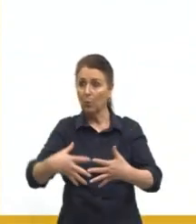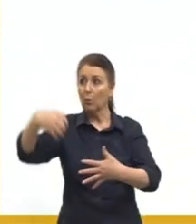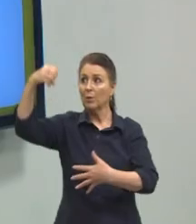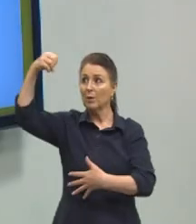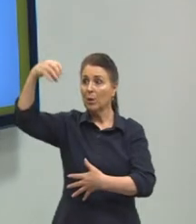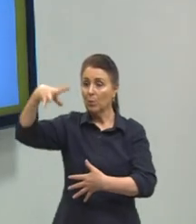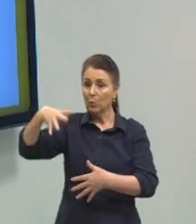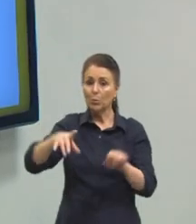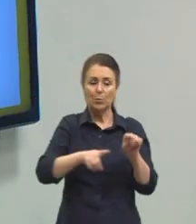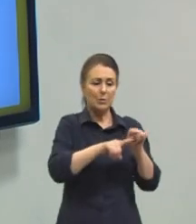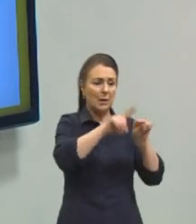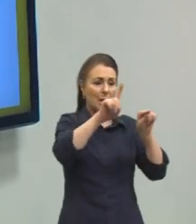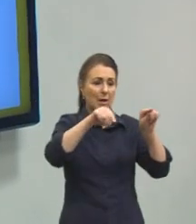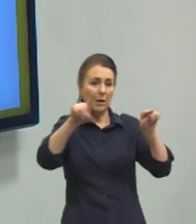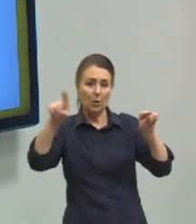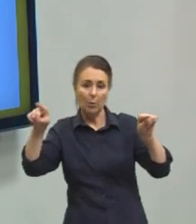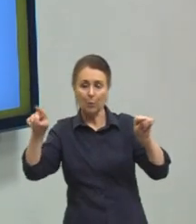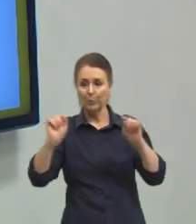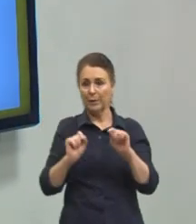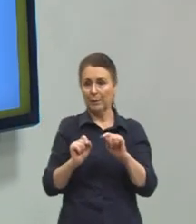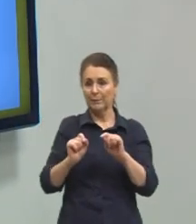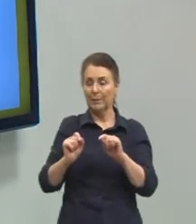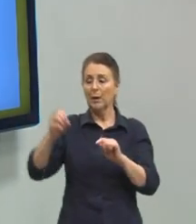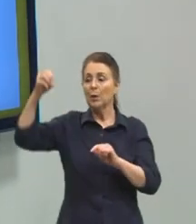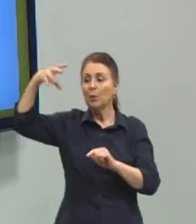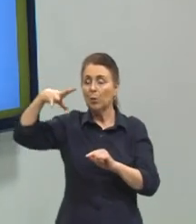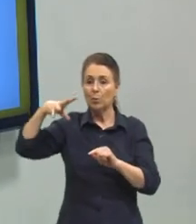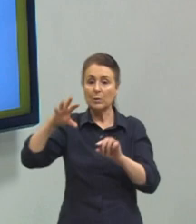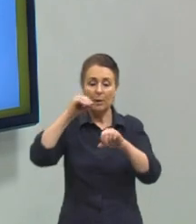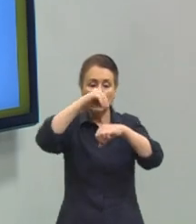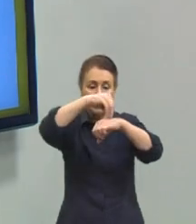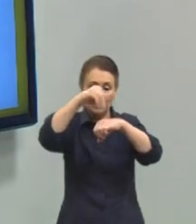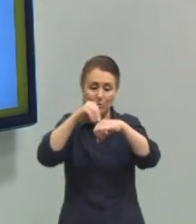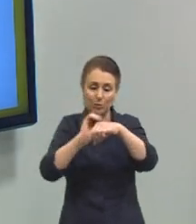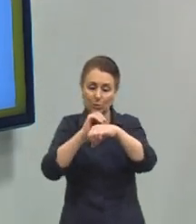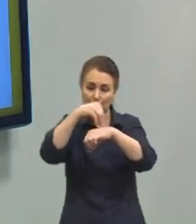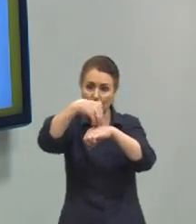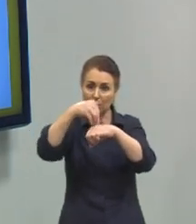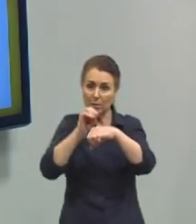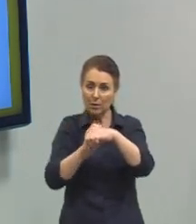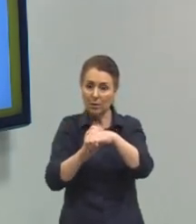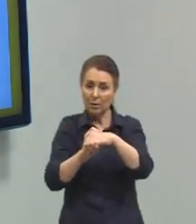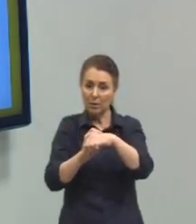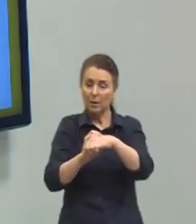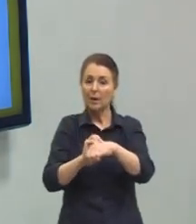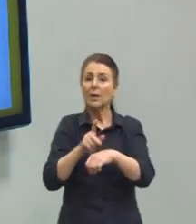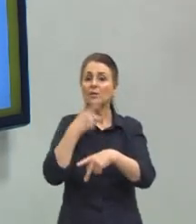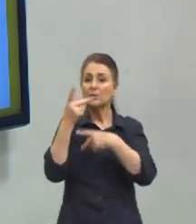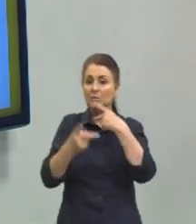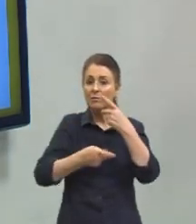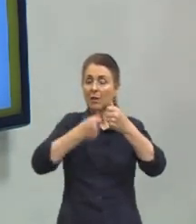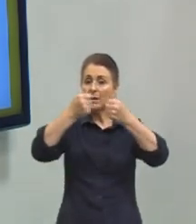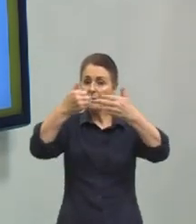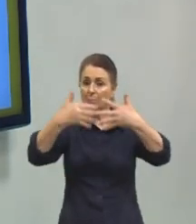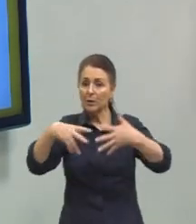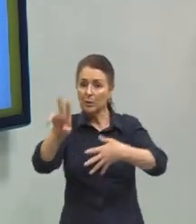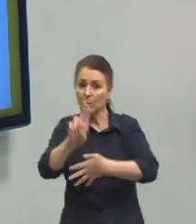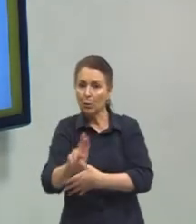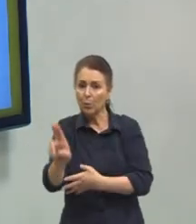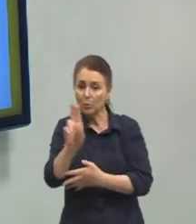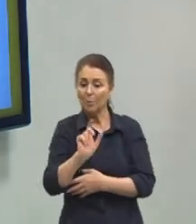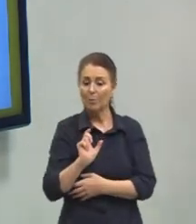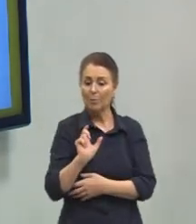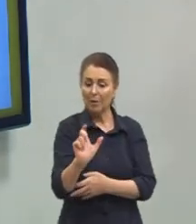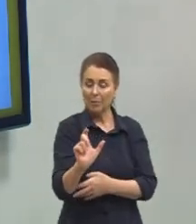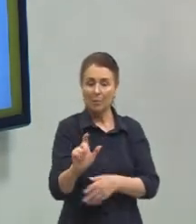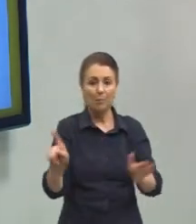tanto onda quanto partícula e quando ela é partícula a gente fala então que é os fótons né então a gente usa alguns termos da